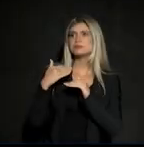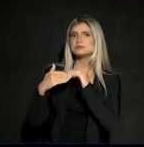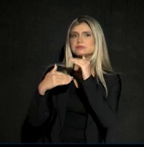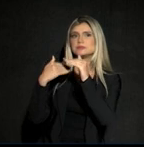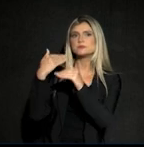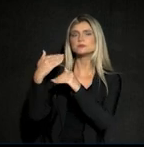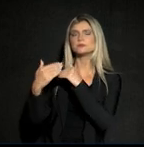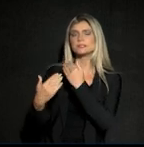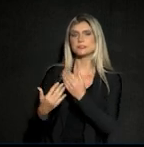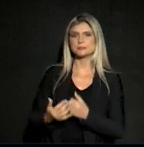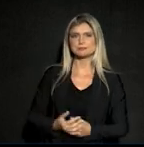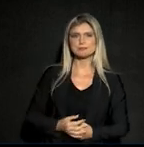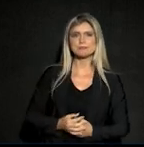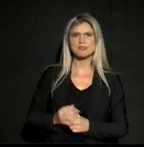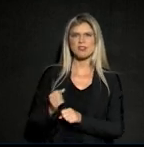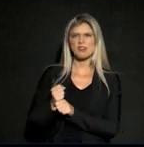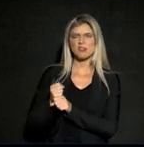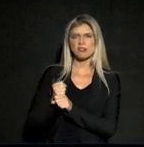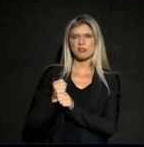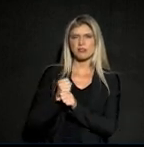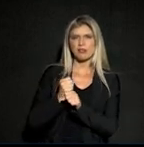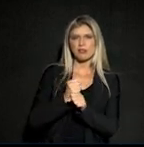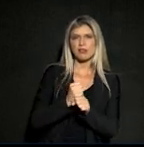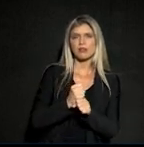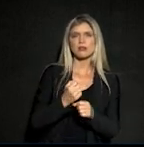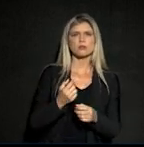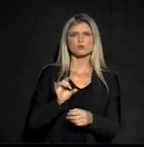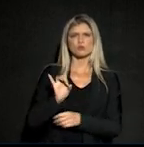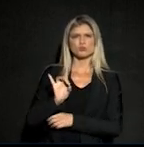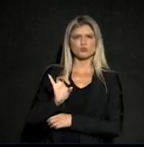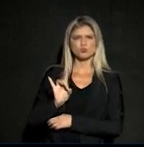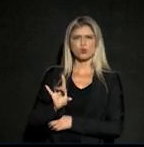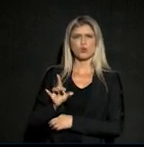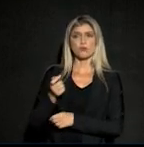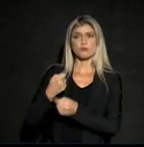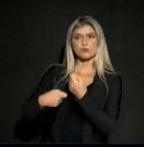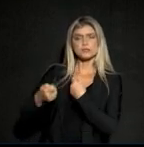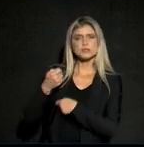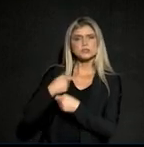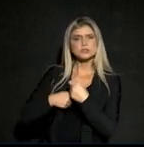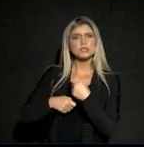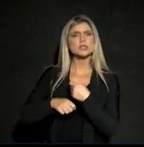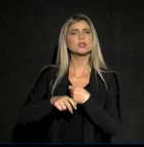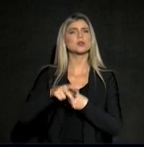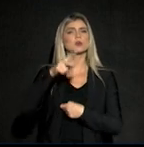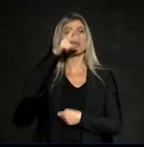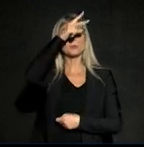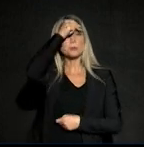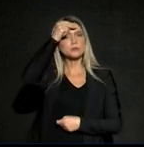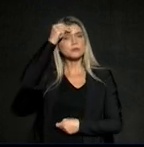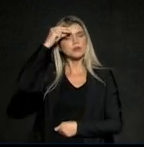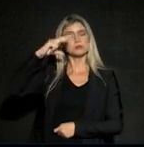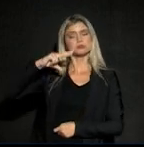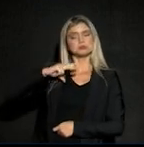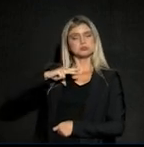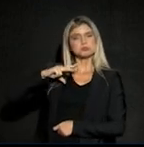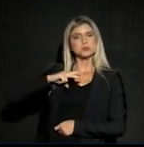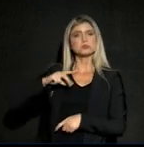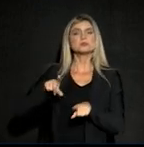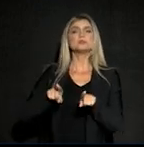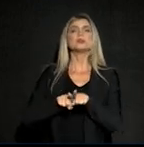a gente durante muito tempo não só no setor financeiro mas privado mas setor público também associava o